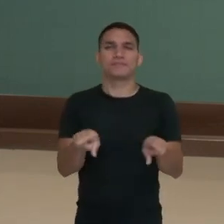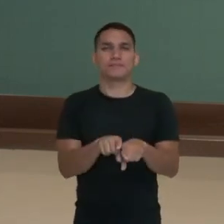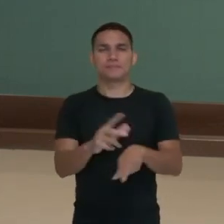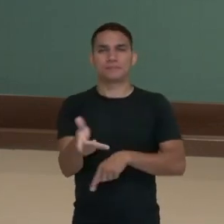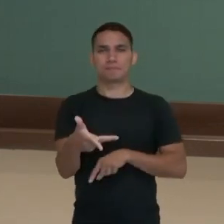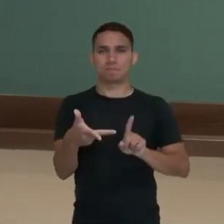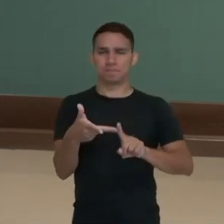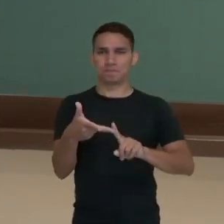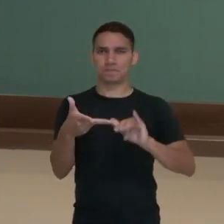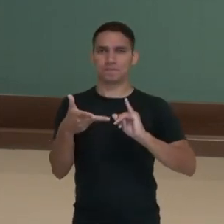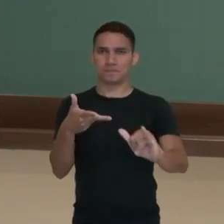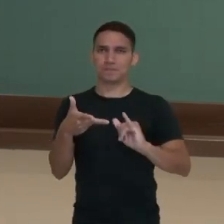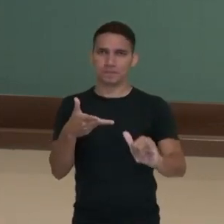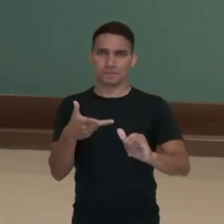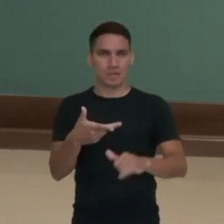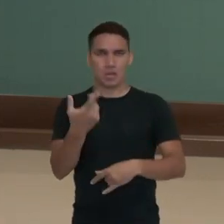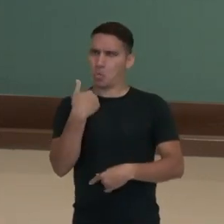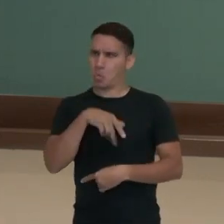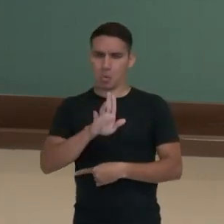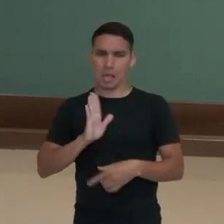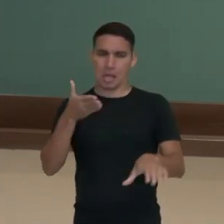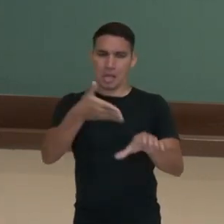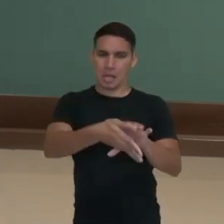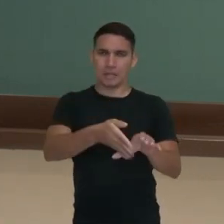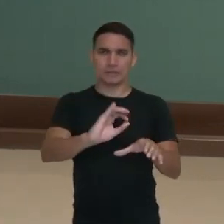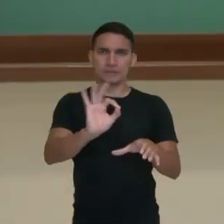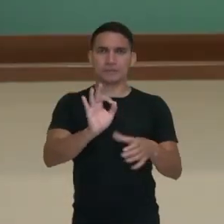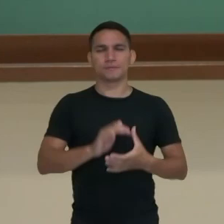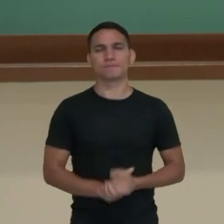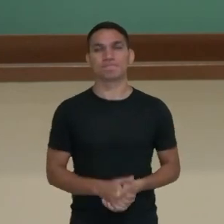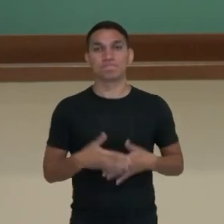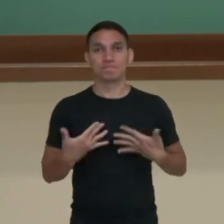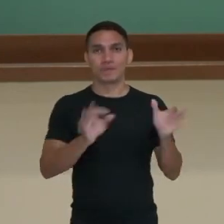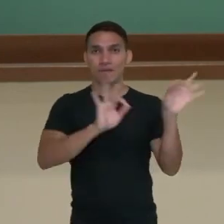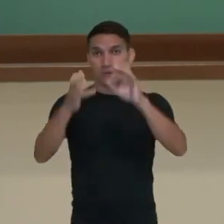terceira pessoa, não participa das ações. Perfeito?